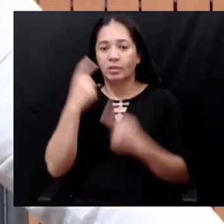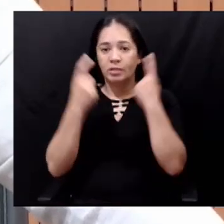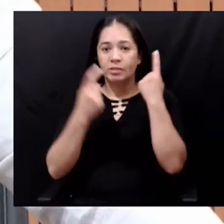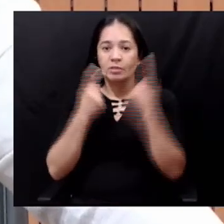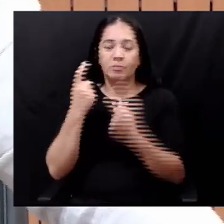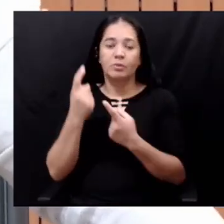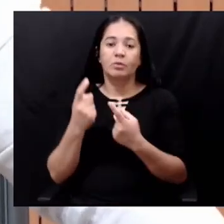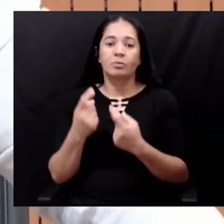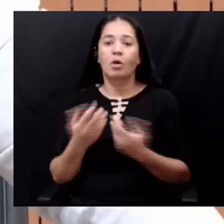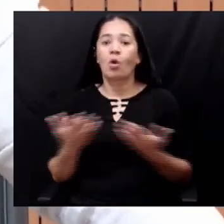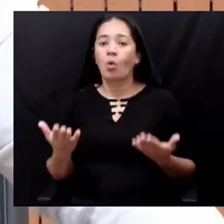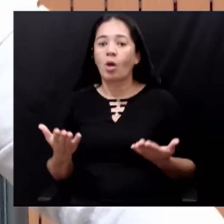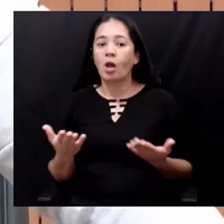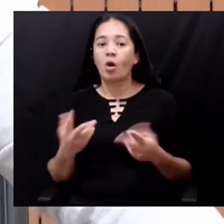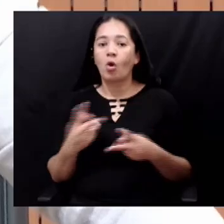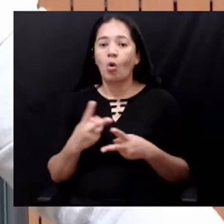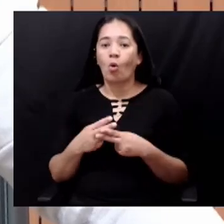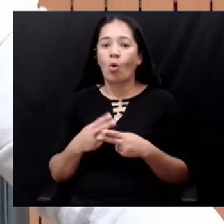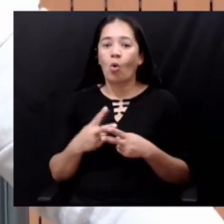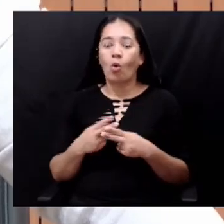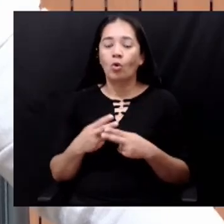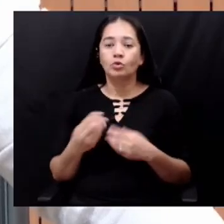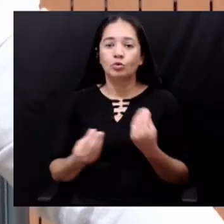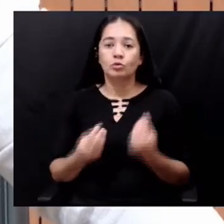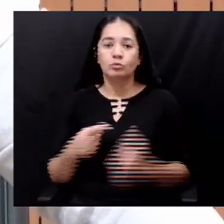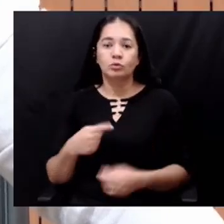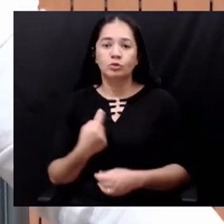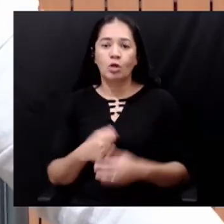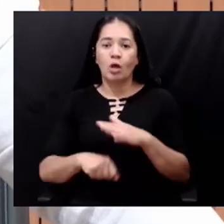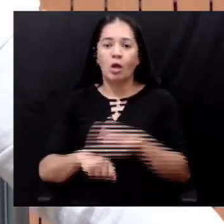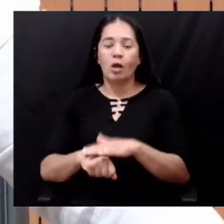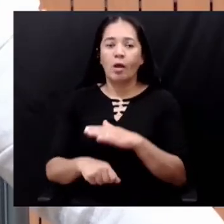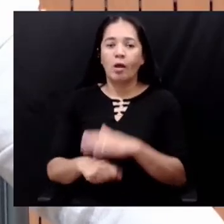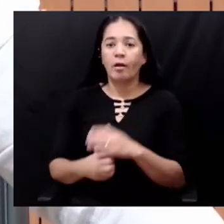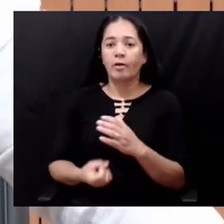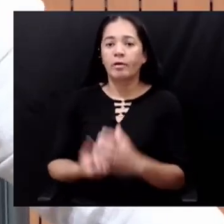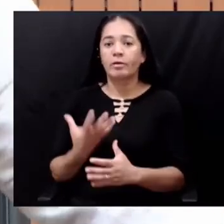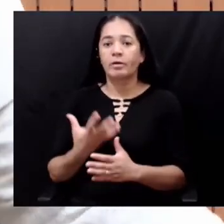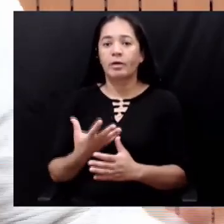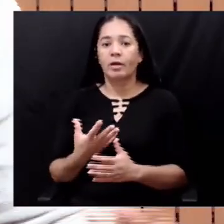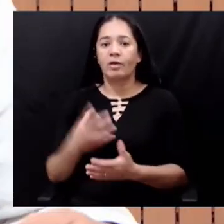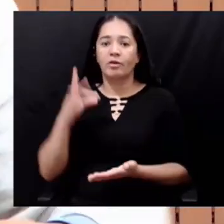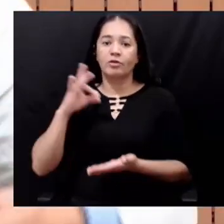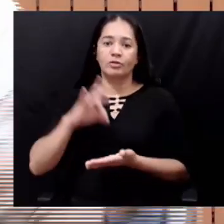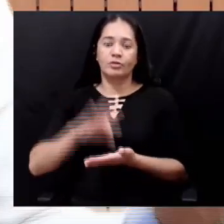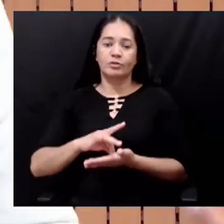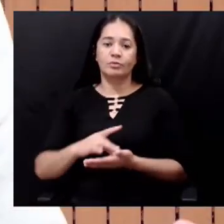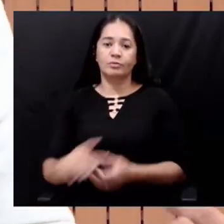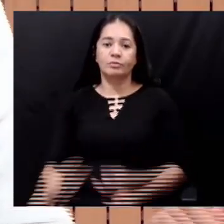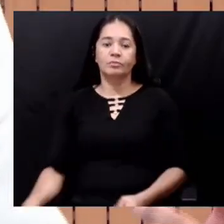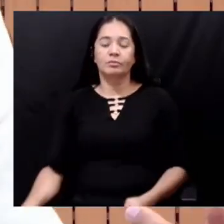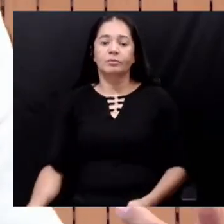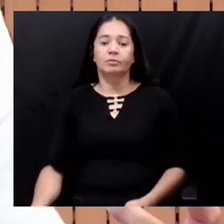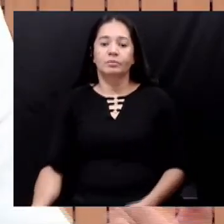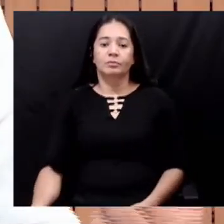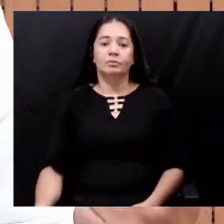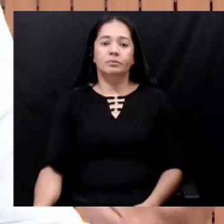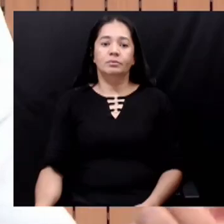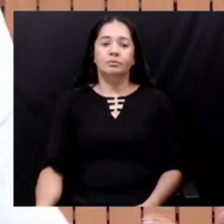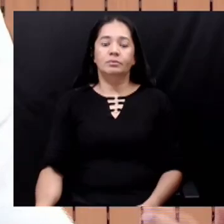como é que nós vamos criar um indicador que seja um indicador oficial, que seja um indicador que os órgãos de